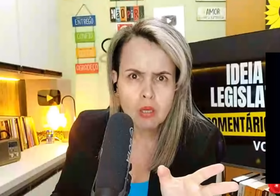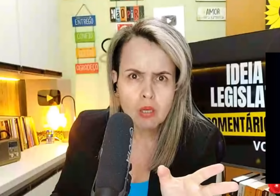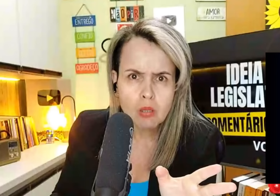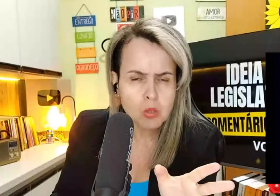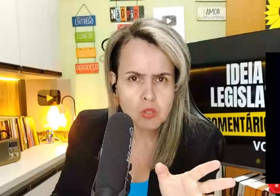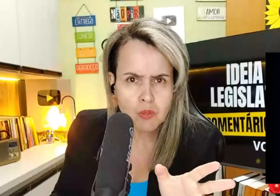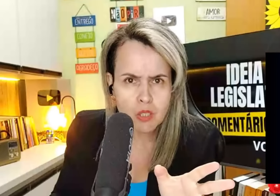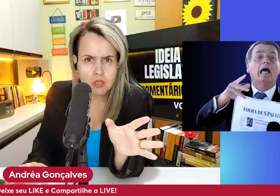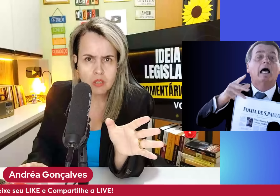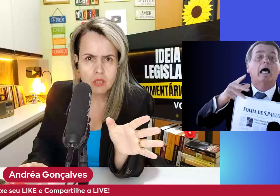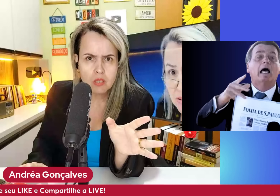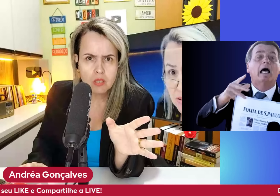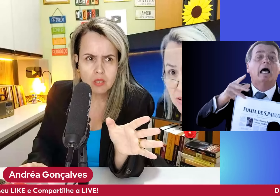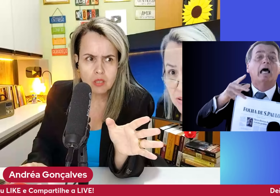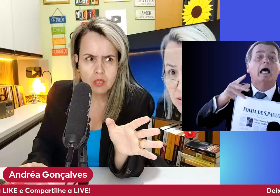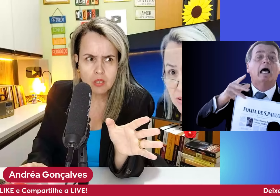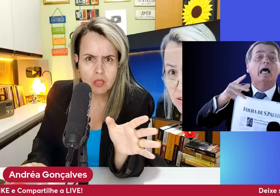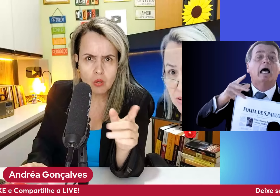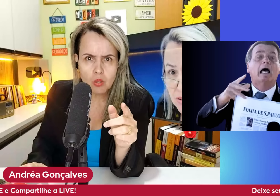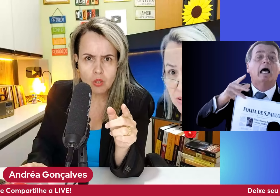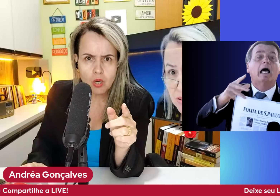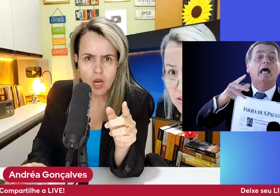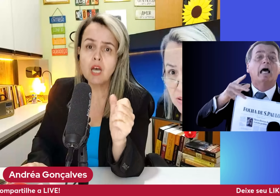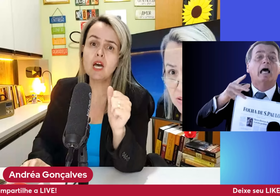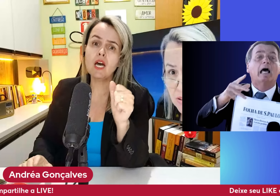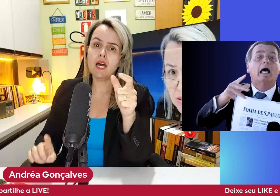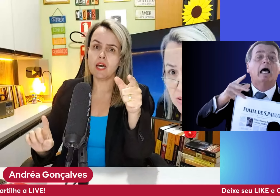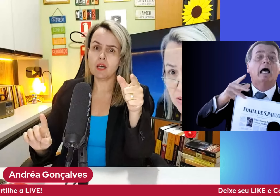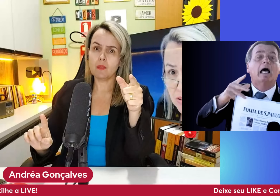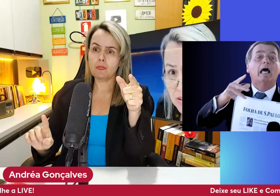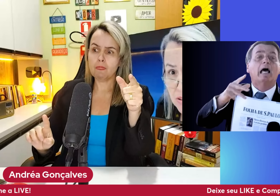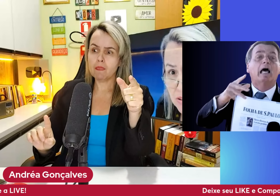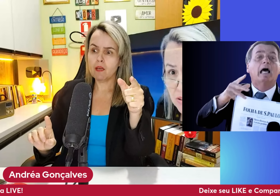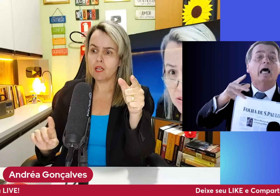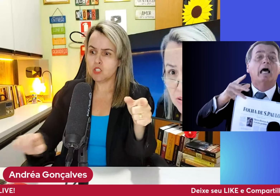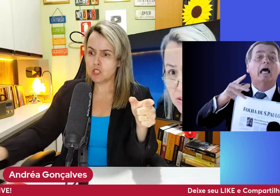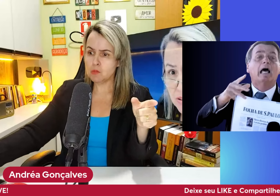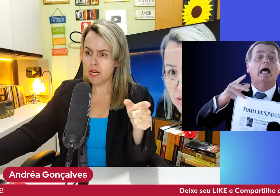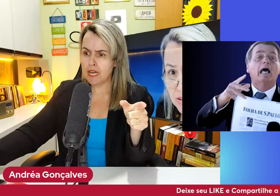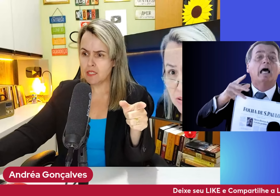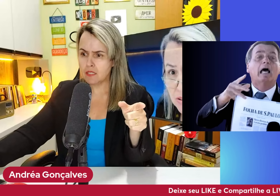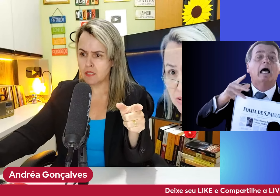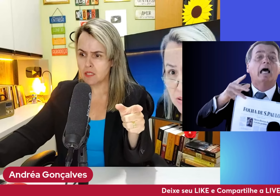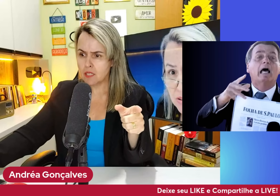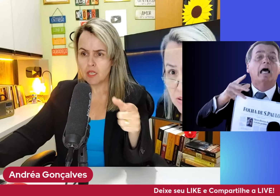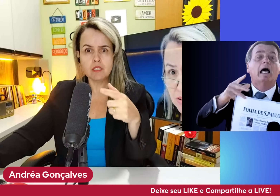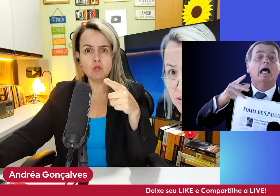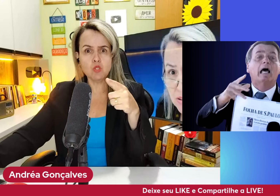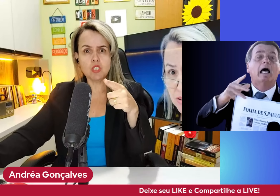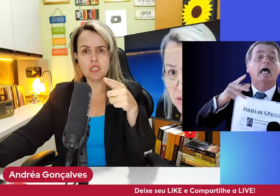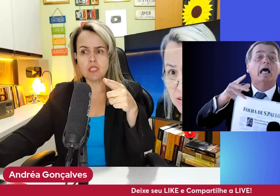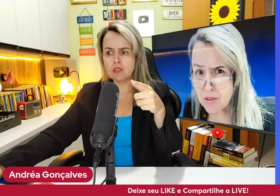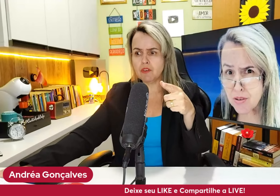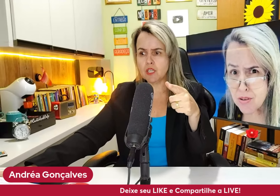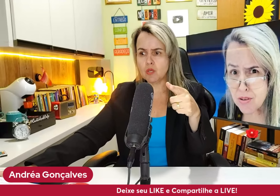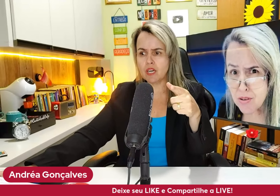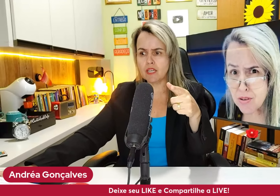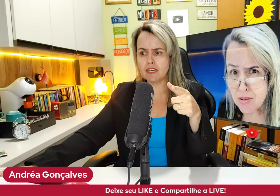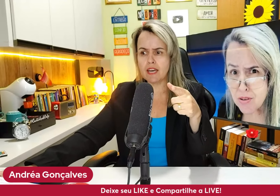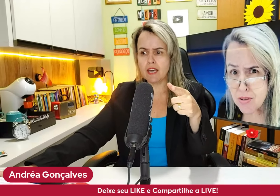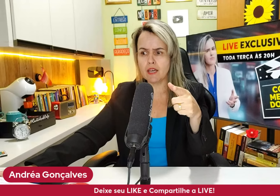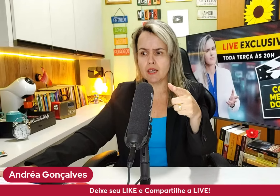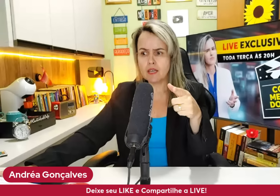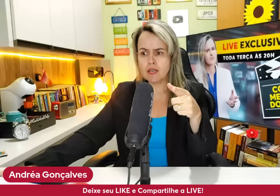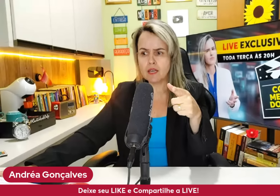de onde foi isso ô ah Alexandre Moraes Então tinha que fazer o